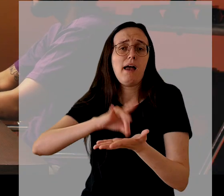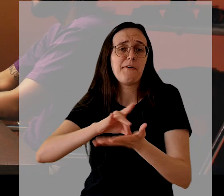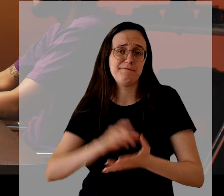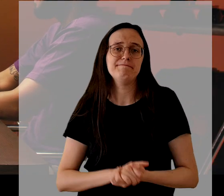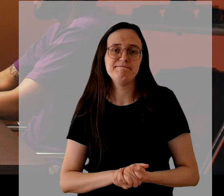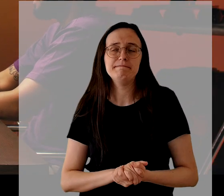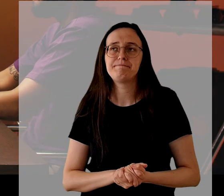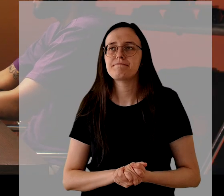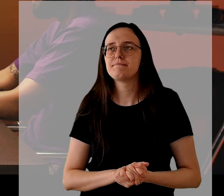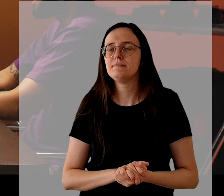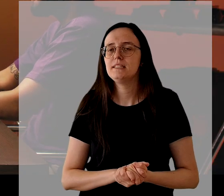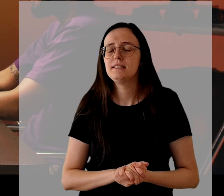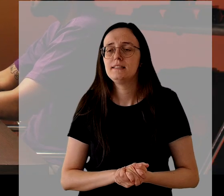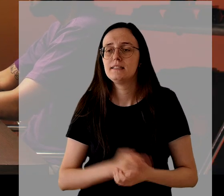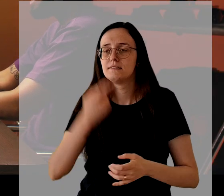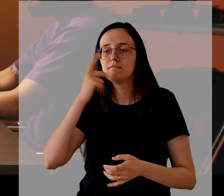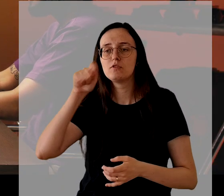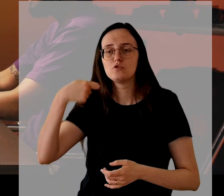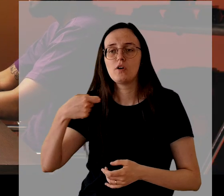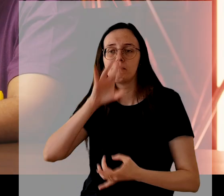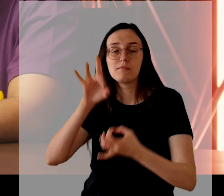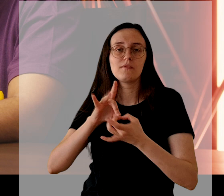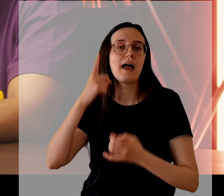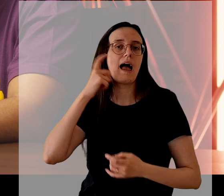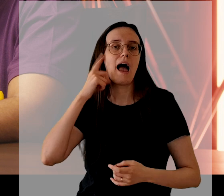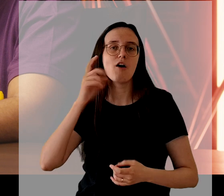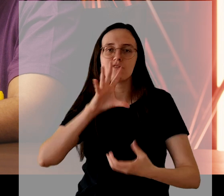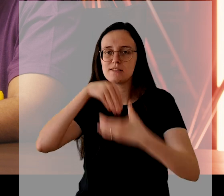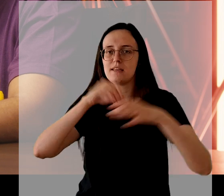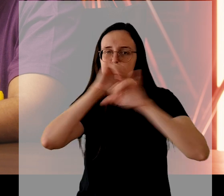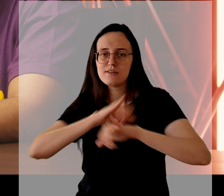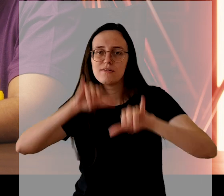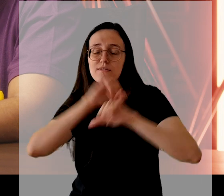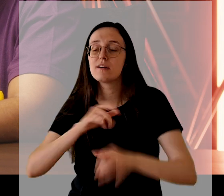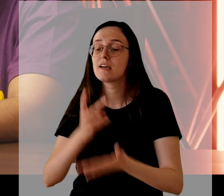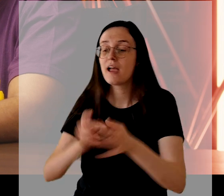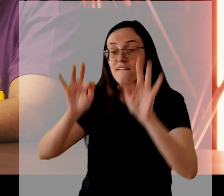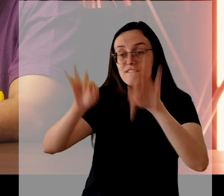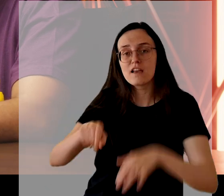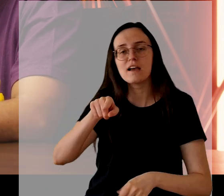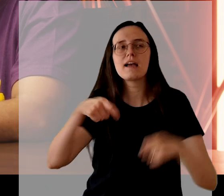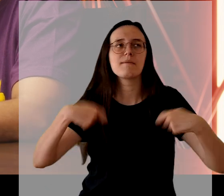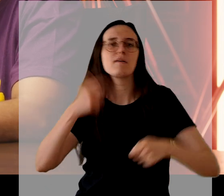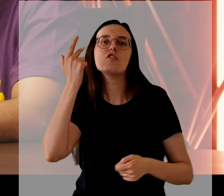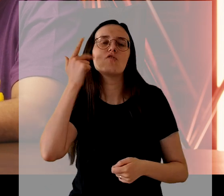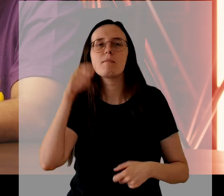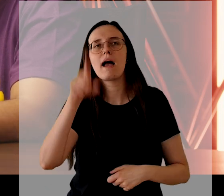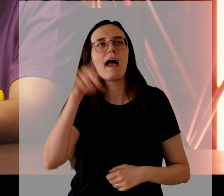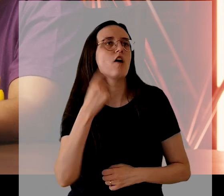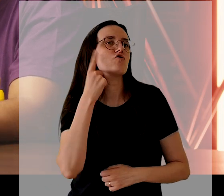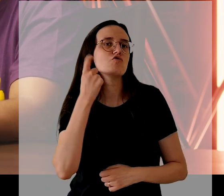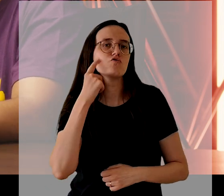real. Falando mais especificamente sobre áudio agora, na publicidade, eu sinto que o produto final tem que ser, geralmente, aquele